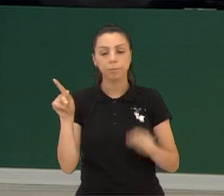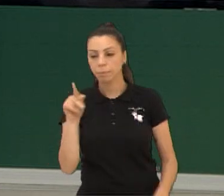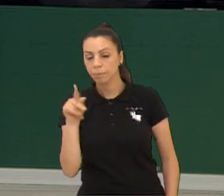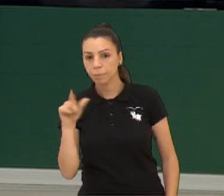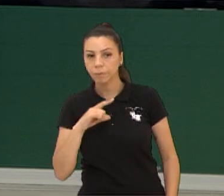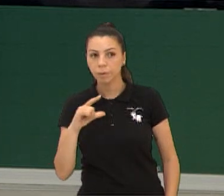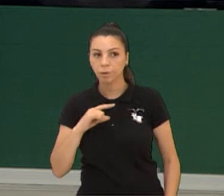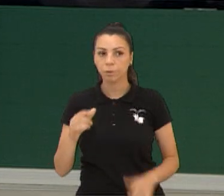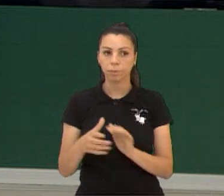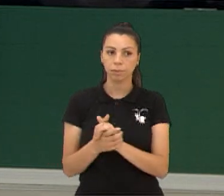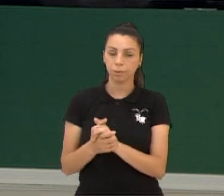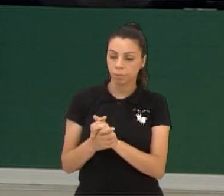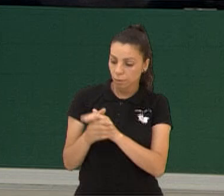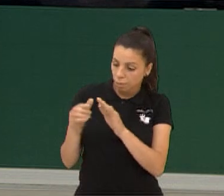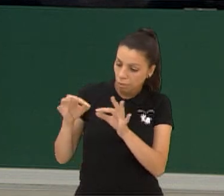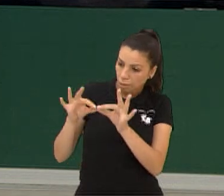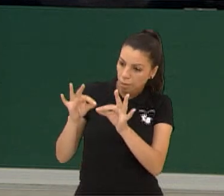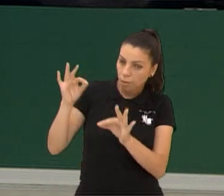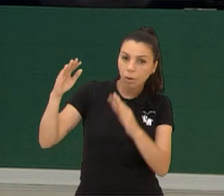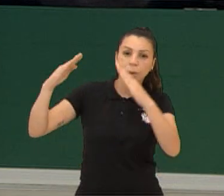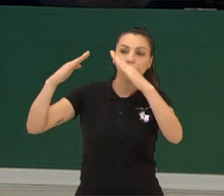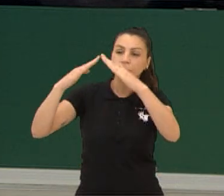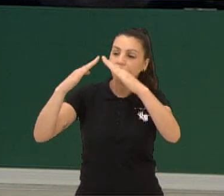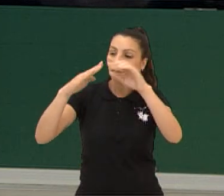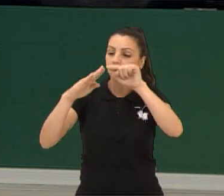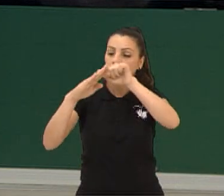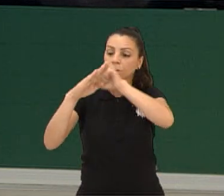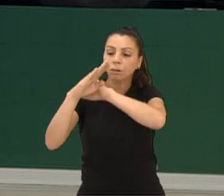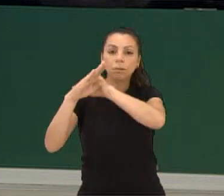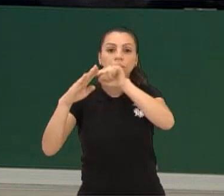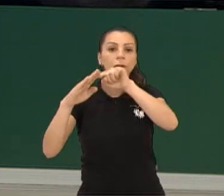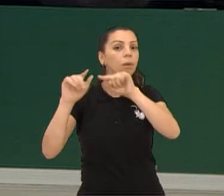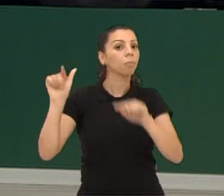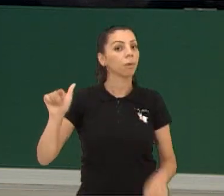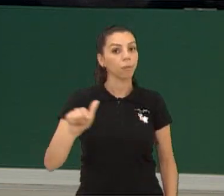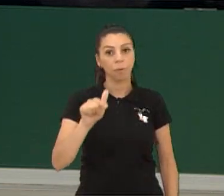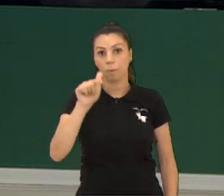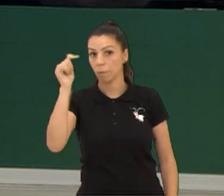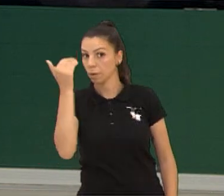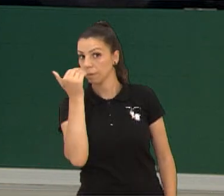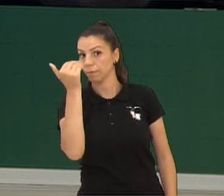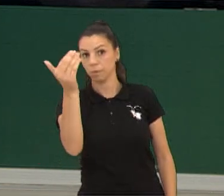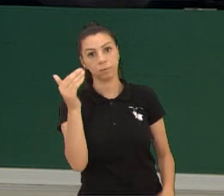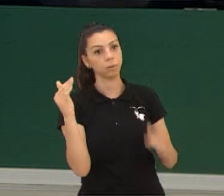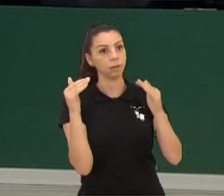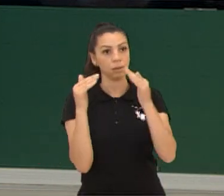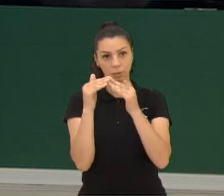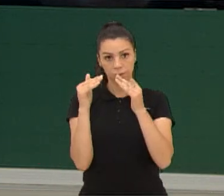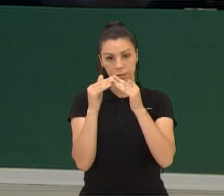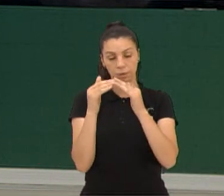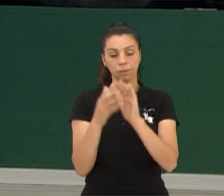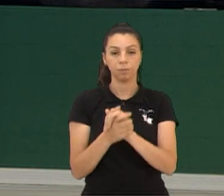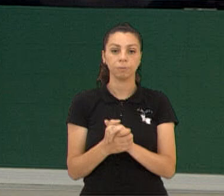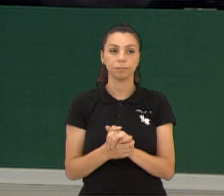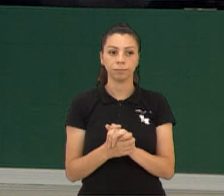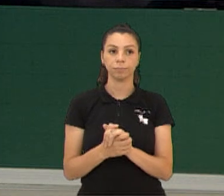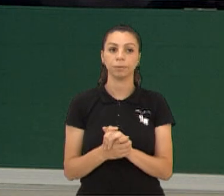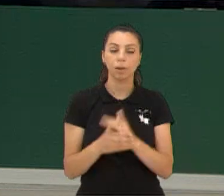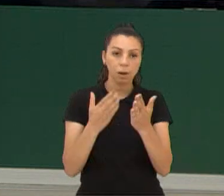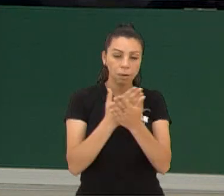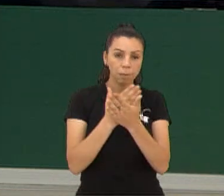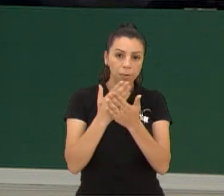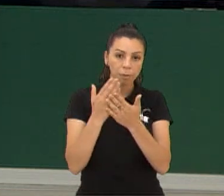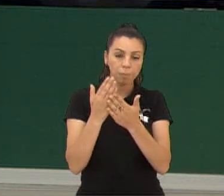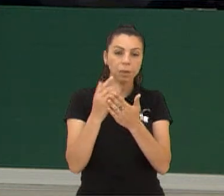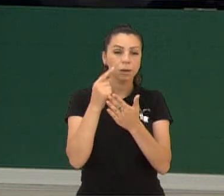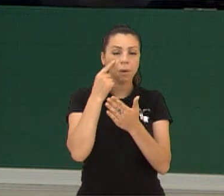o telhado tem aqui. Ah, mas o telhado, ele é uma outra parte da fachada. A fachada, ela começa aqui, ó, ela segue